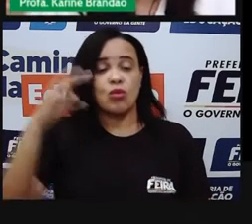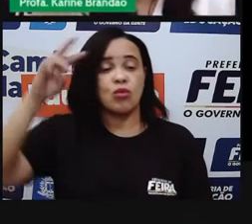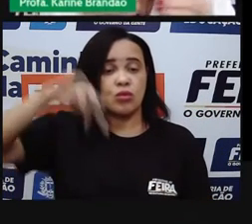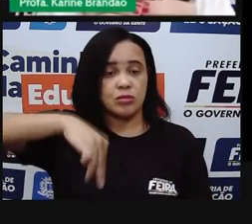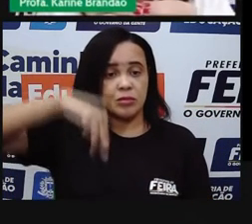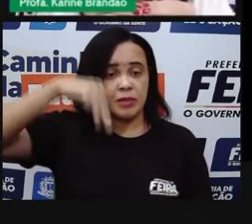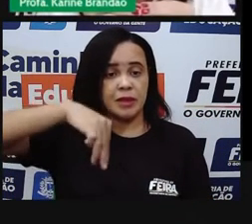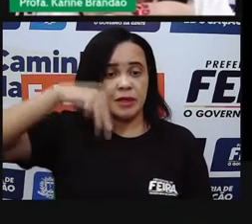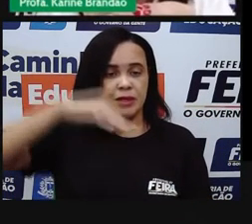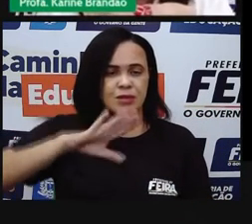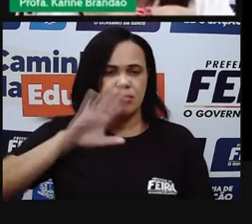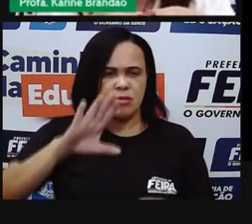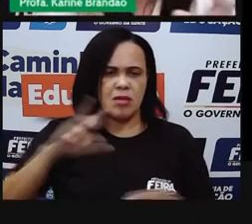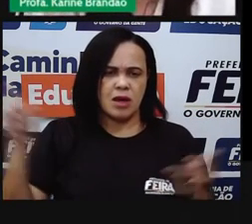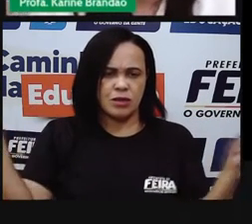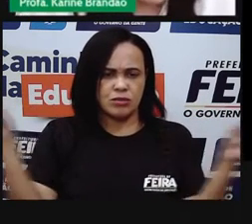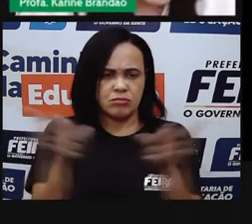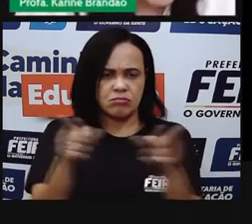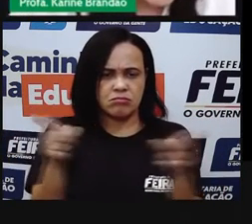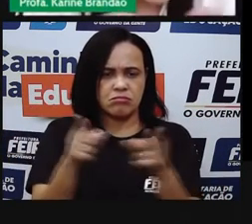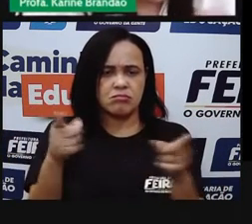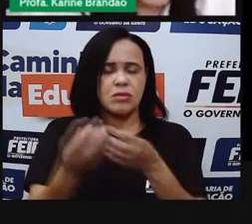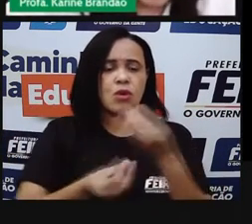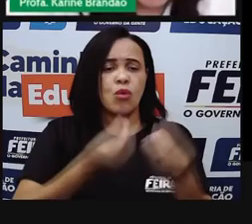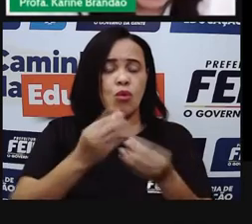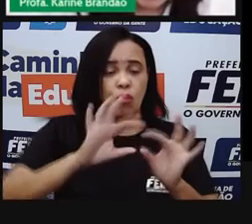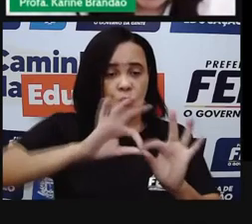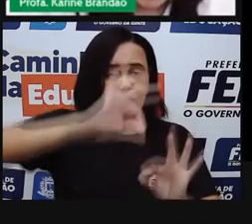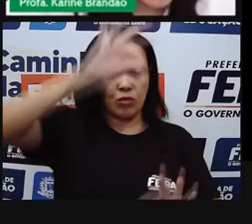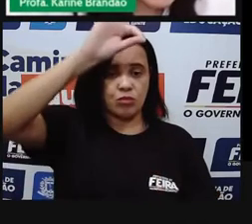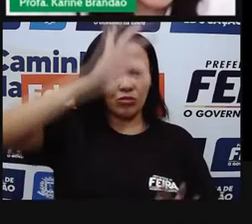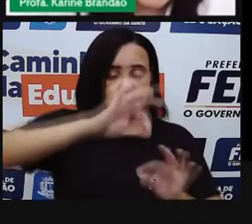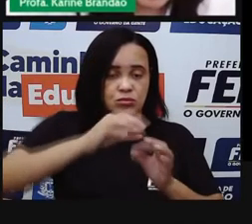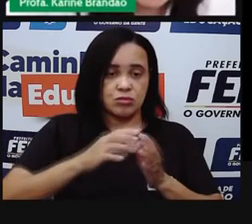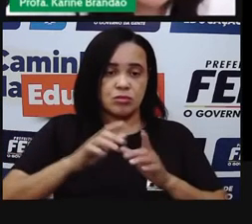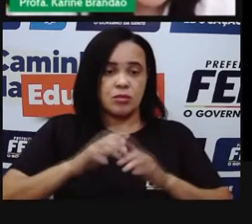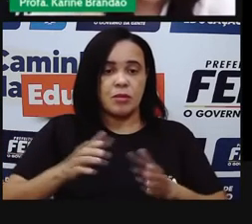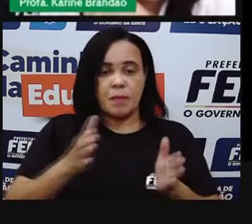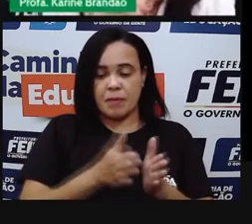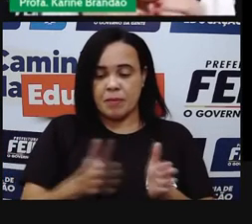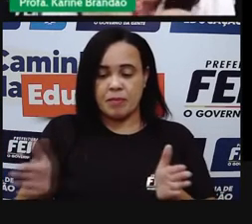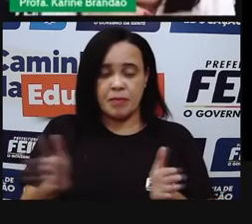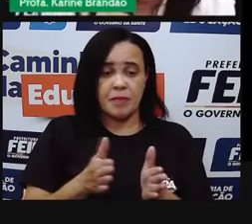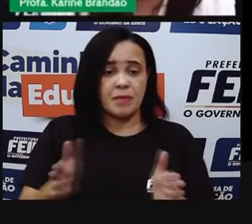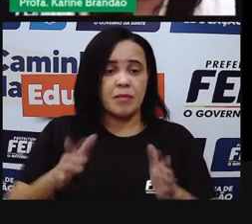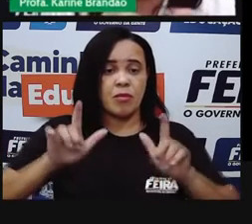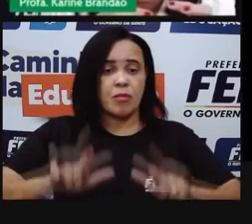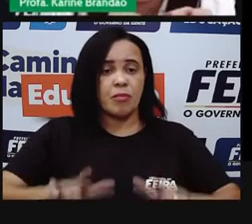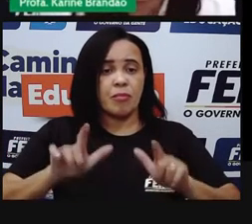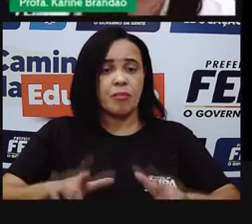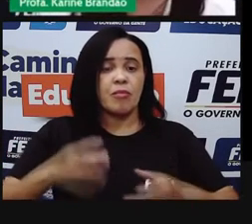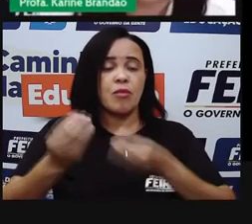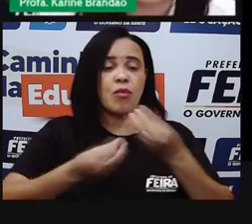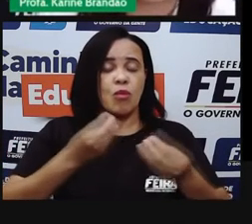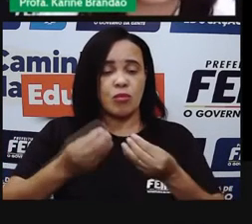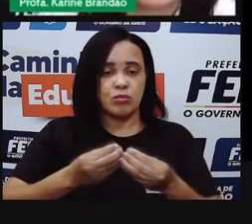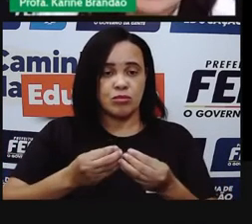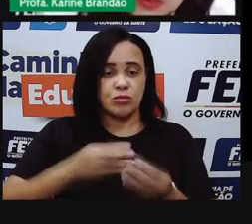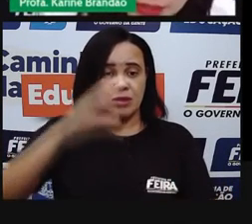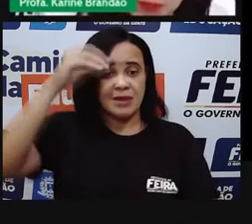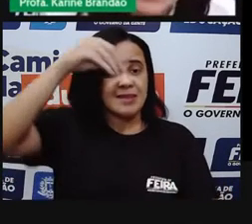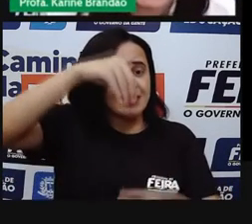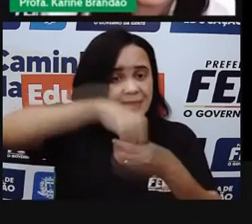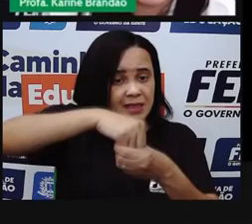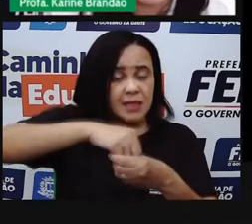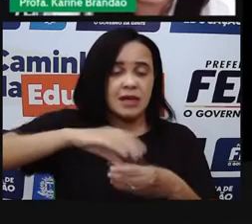eu faço para eu diminuir esse tamanho, esse espaço que ele ocupa, né, desses 2 metros, para caber em algo tão